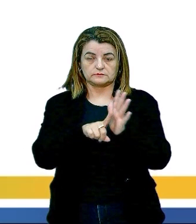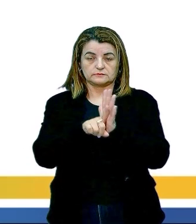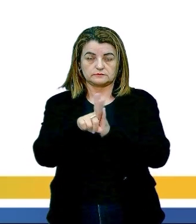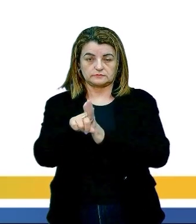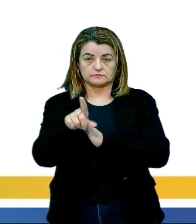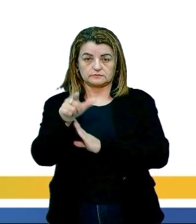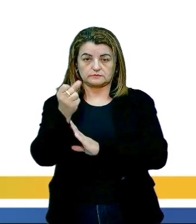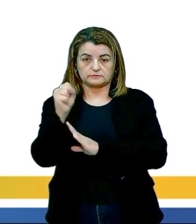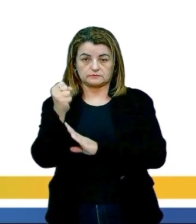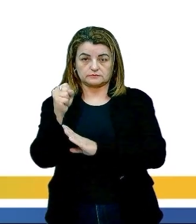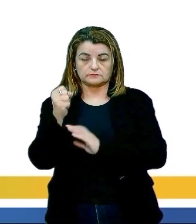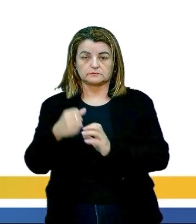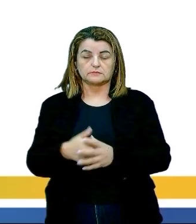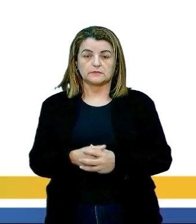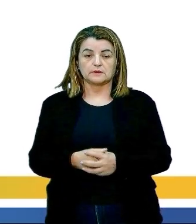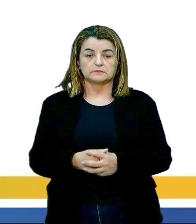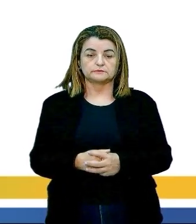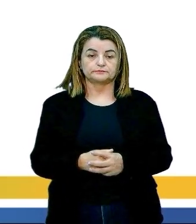8.